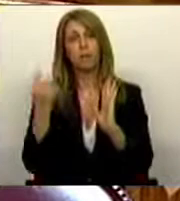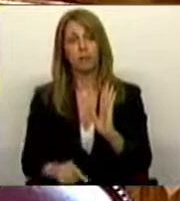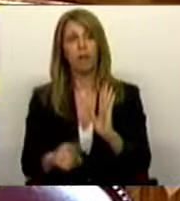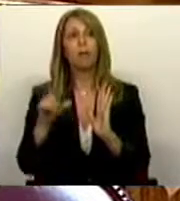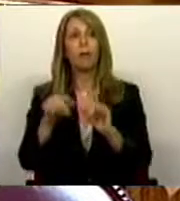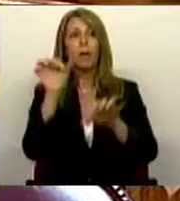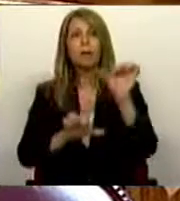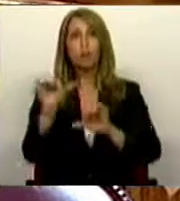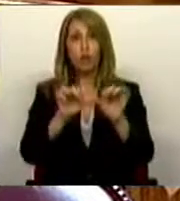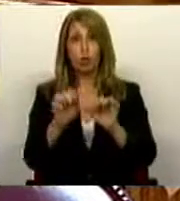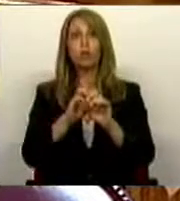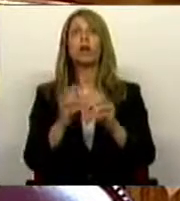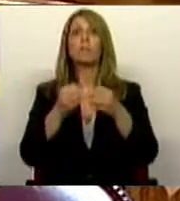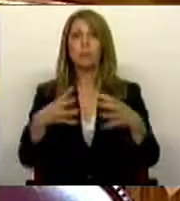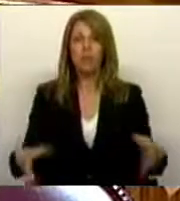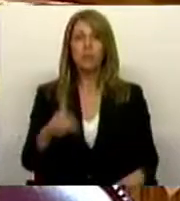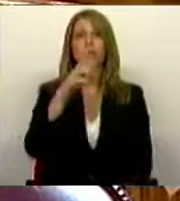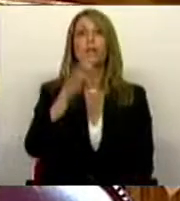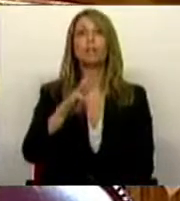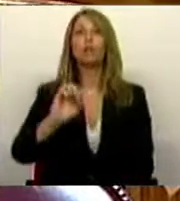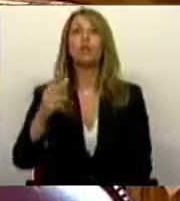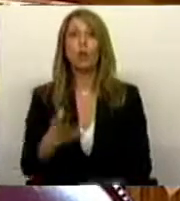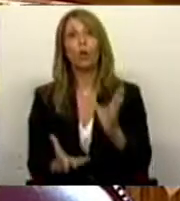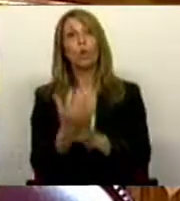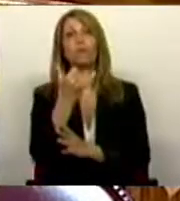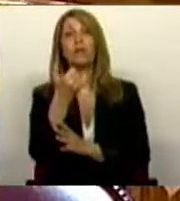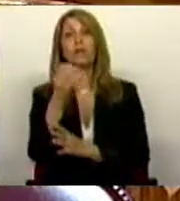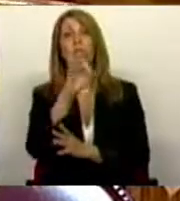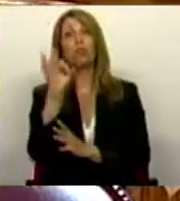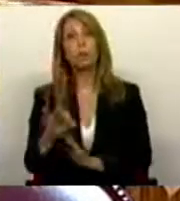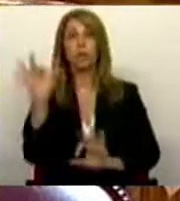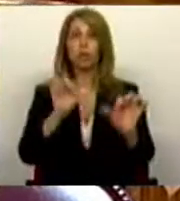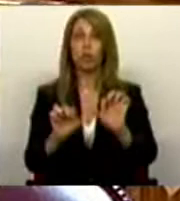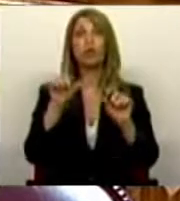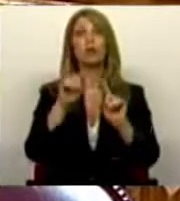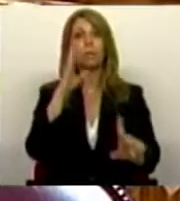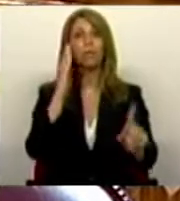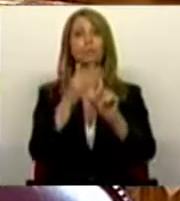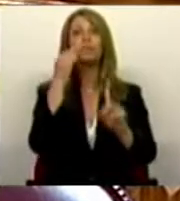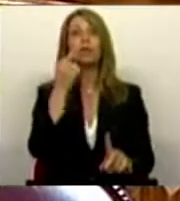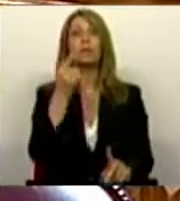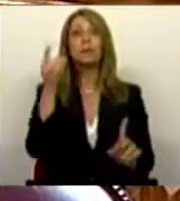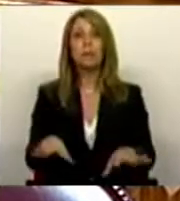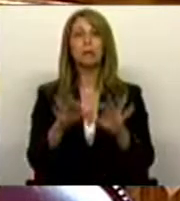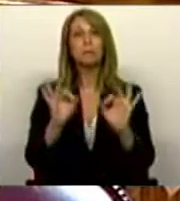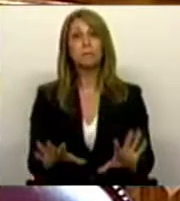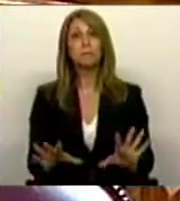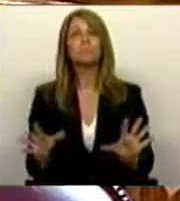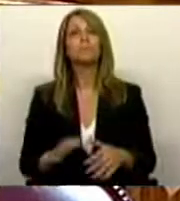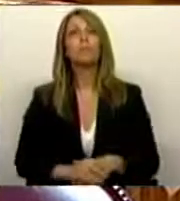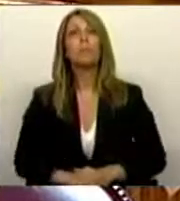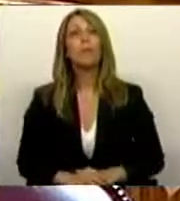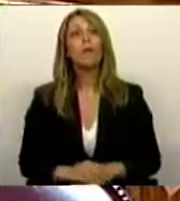reforço de 26 milhões de euros para a recuperação em 25% da atividade cirúrgica e também ela centrada em especialidades com maior espera.